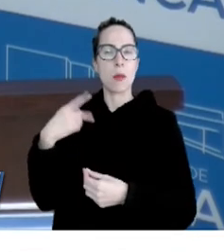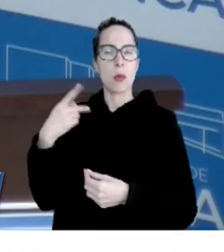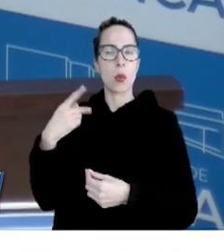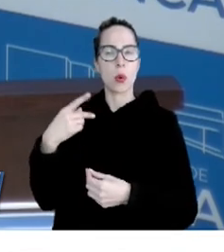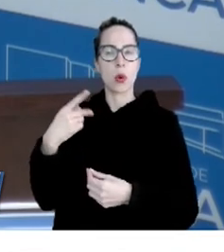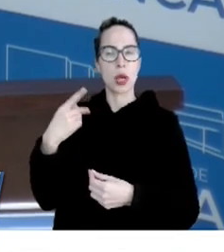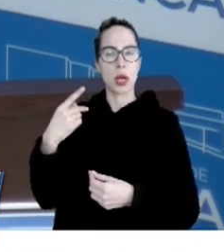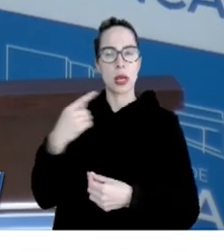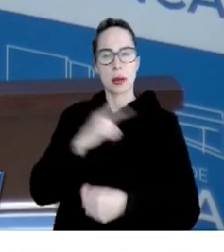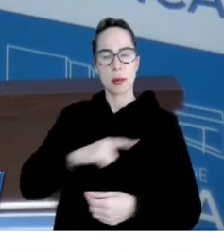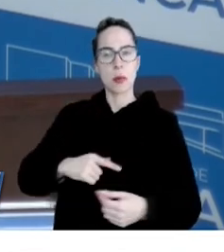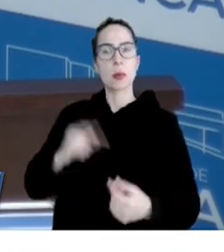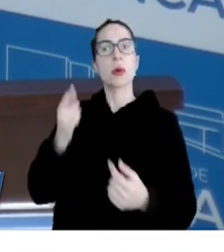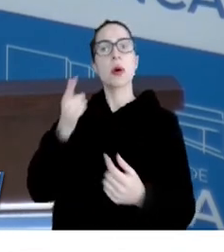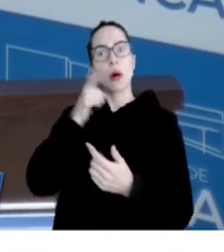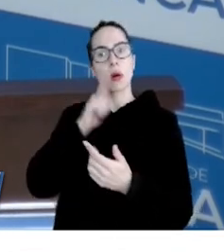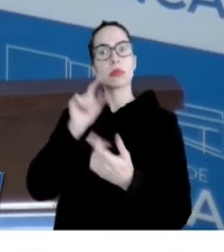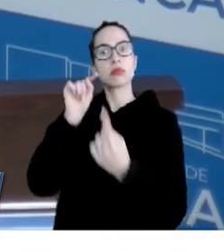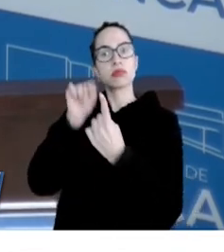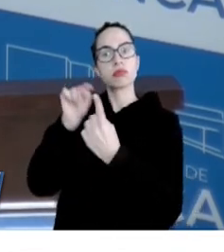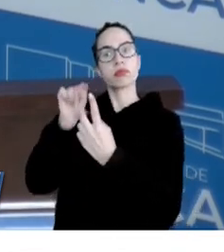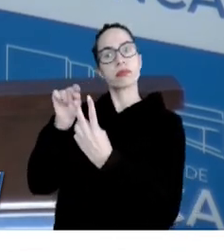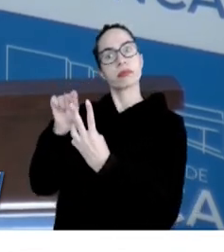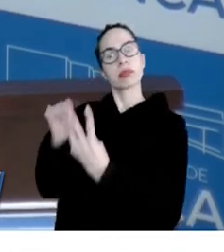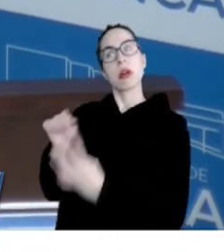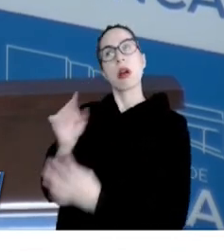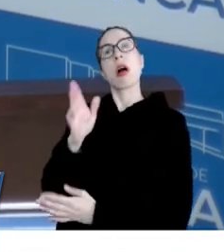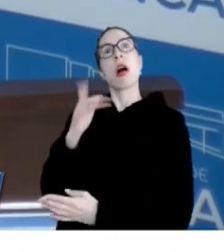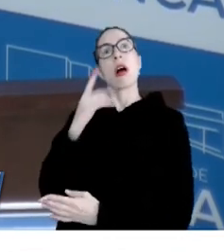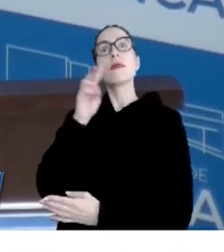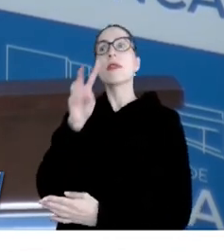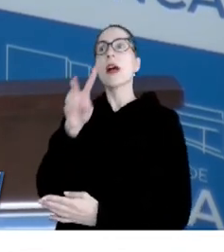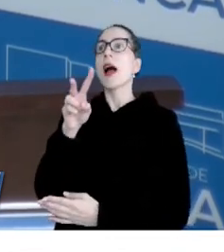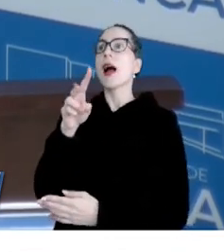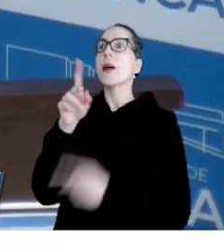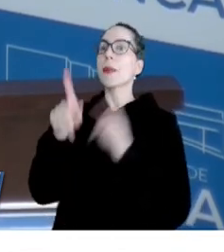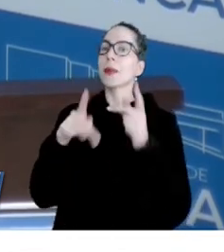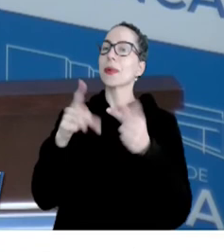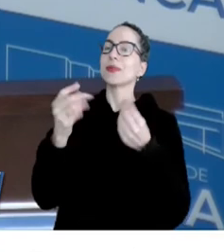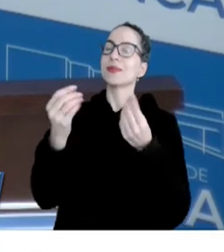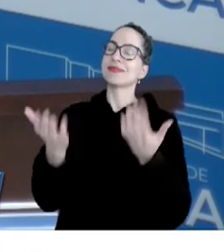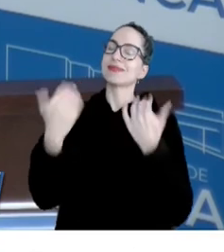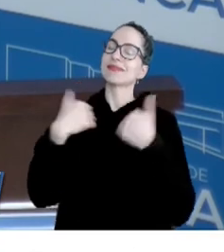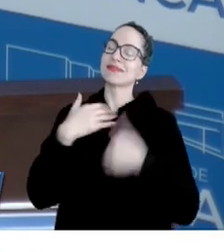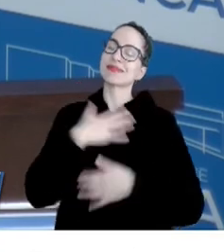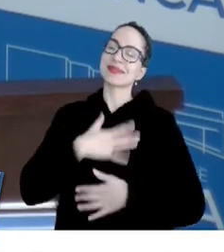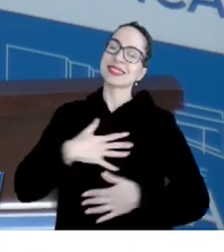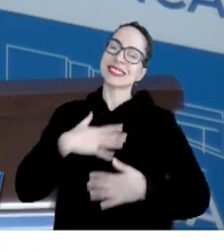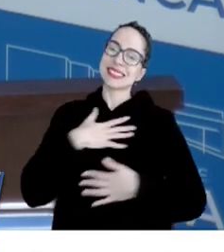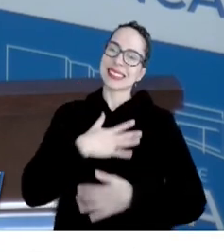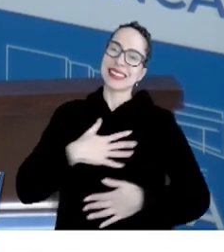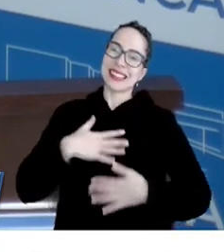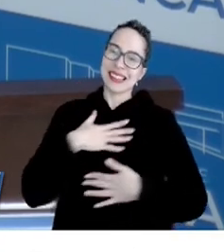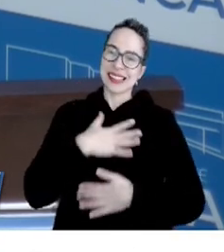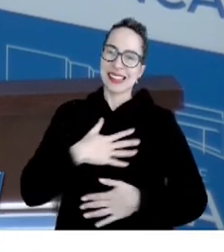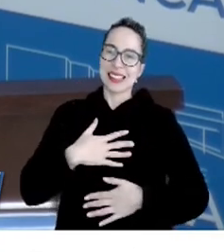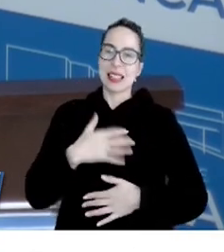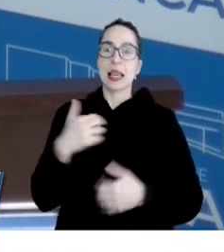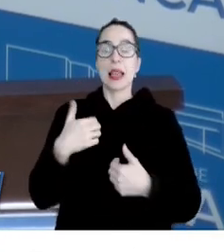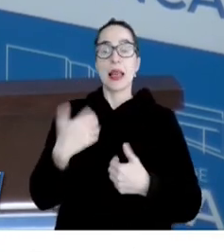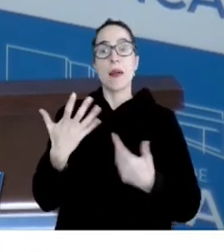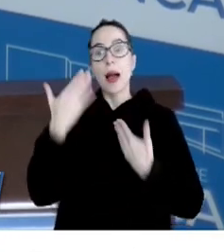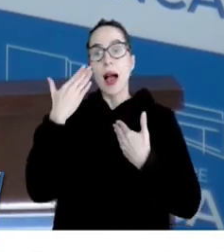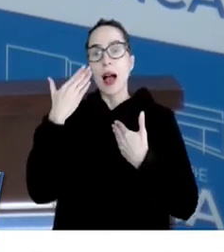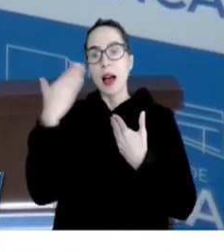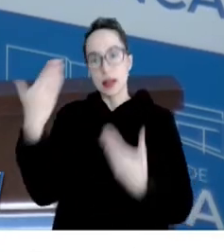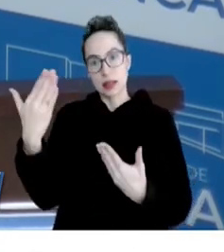sendo efetivada e a gente está vendo isso chegar na ponta. Isso me deixa muito feliz, muito satisfeito, e eu quero agradecer